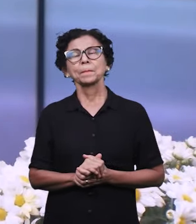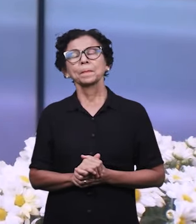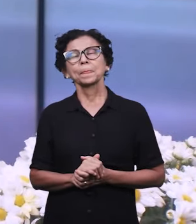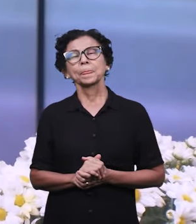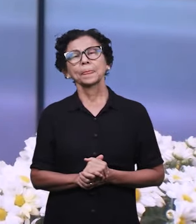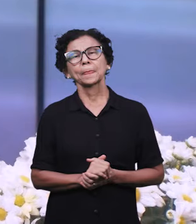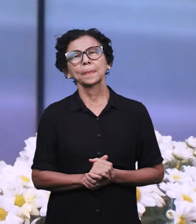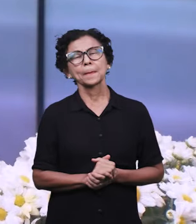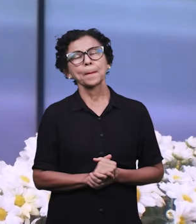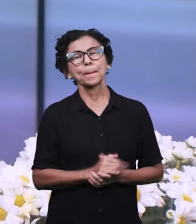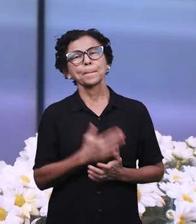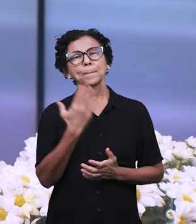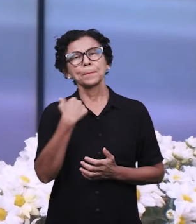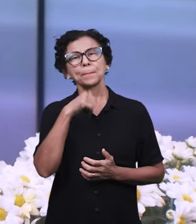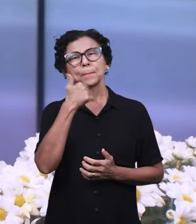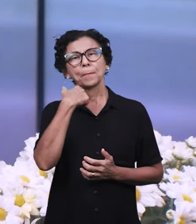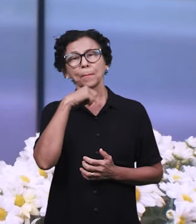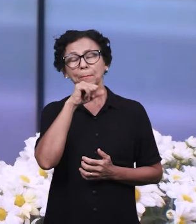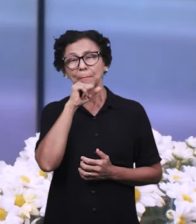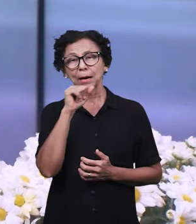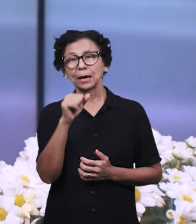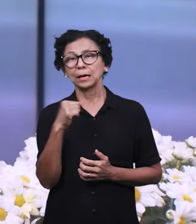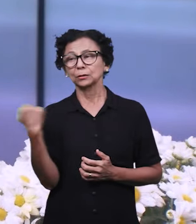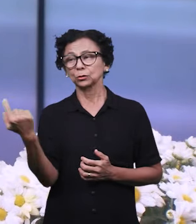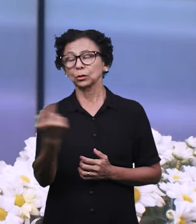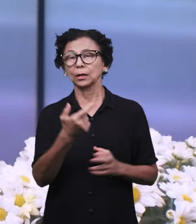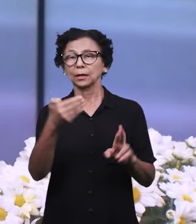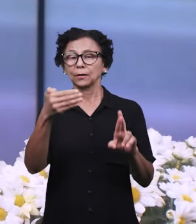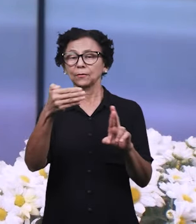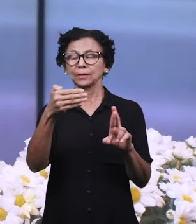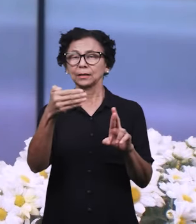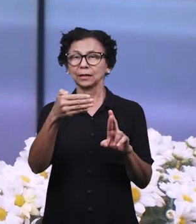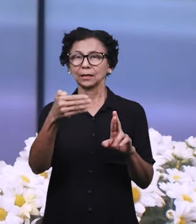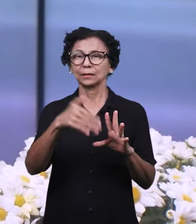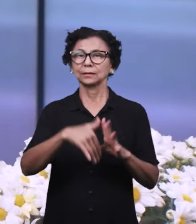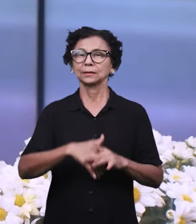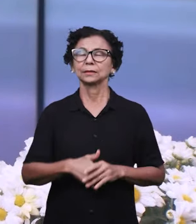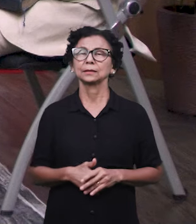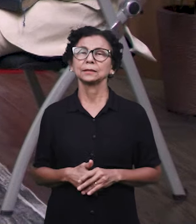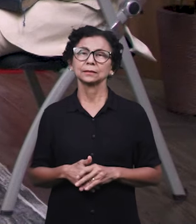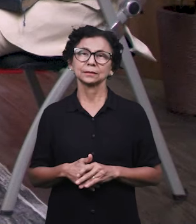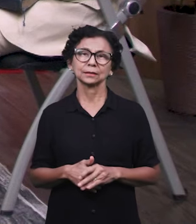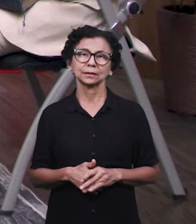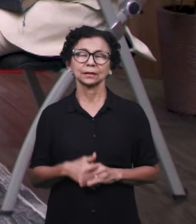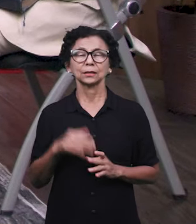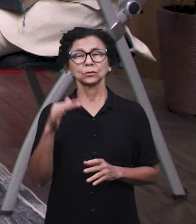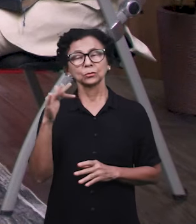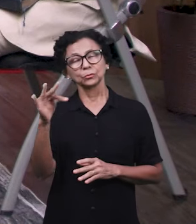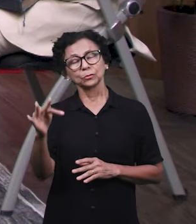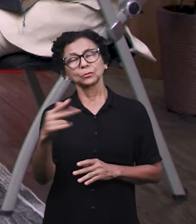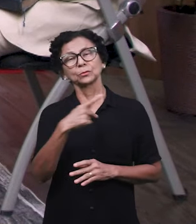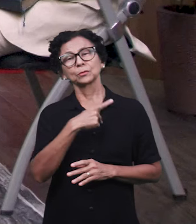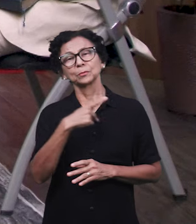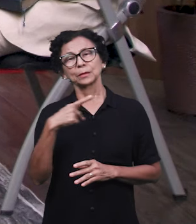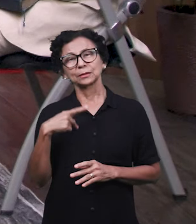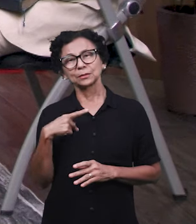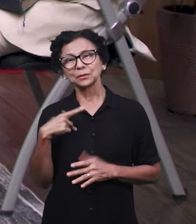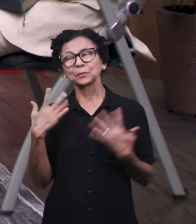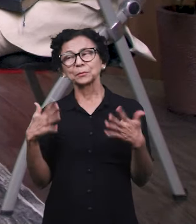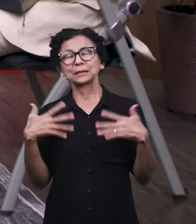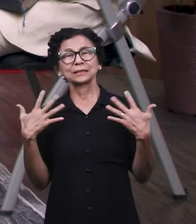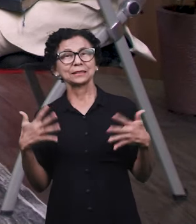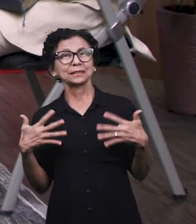e futuramente também serão os nossos pastores, uma grande alegria. E o pastor Tiago deu uma quebra hoje na QES, que ela acha que os professores de